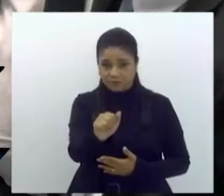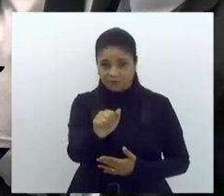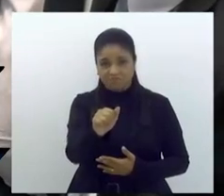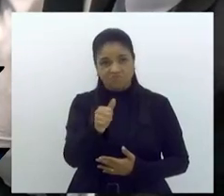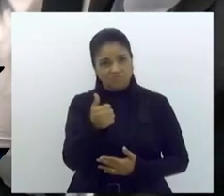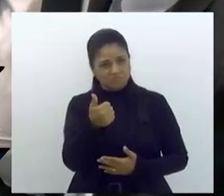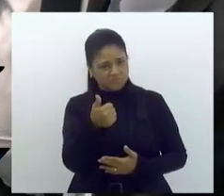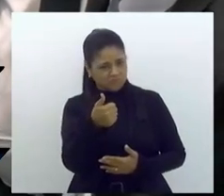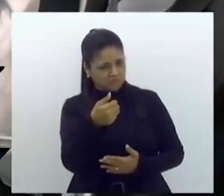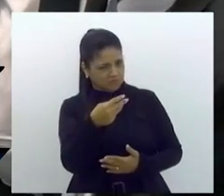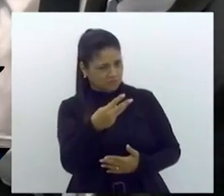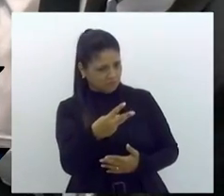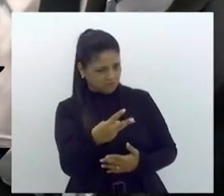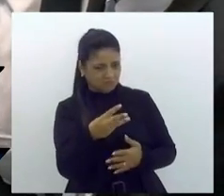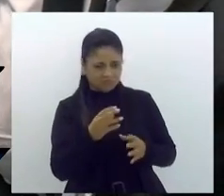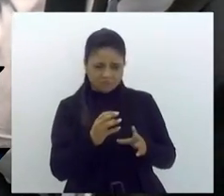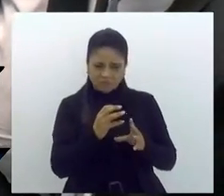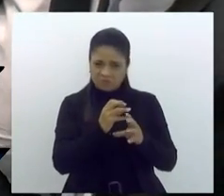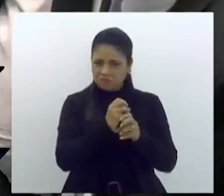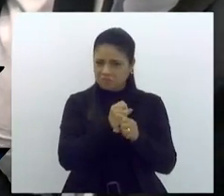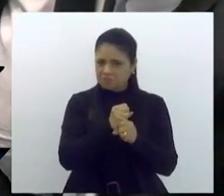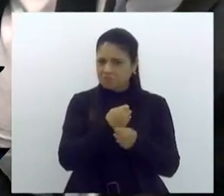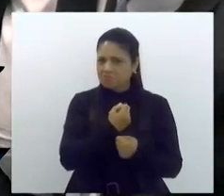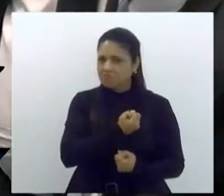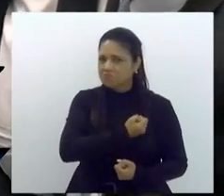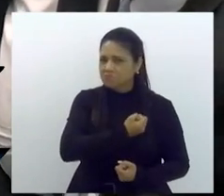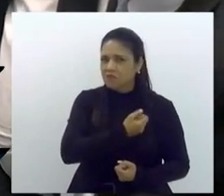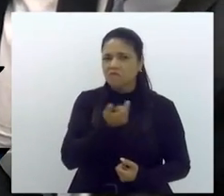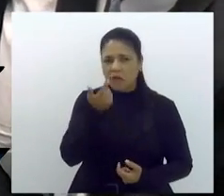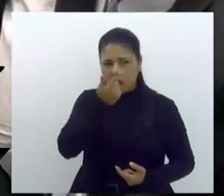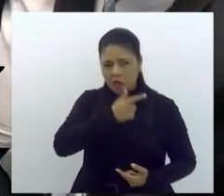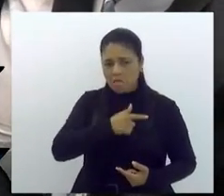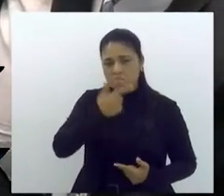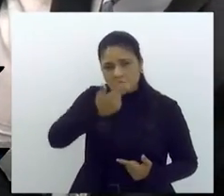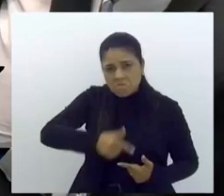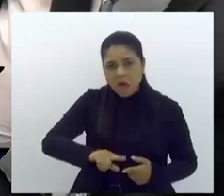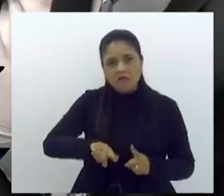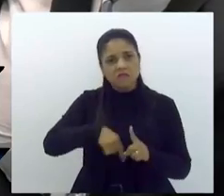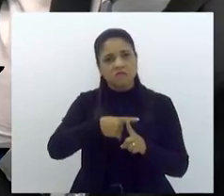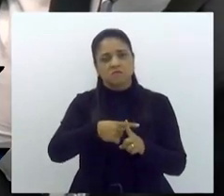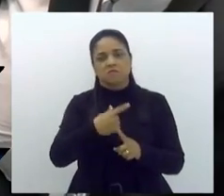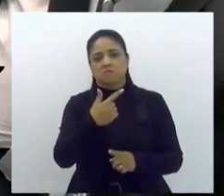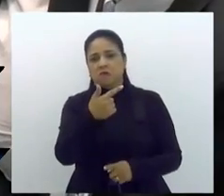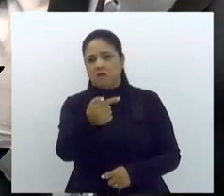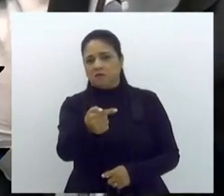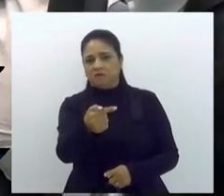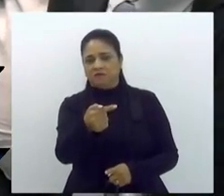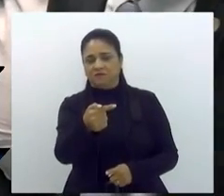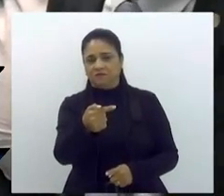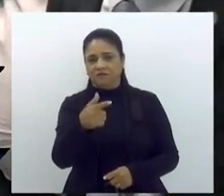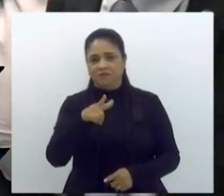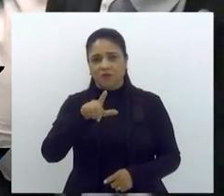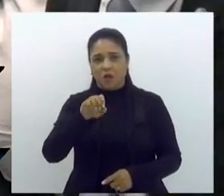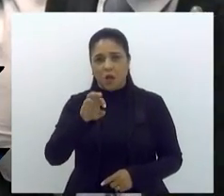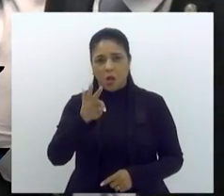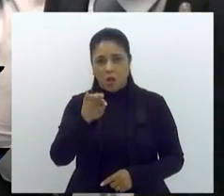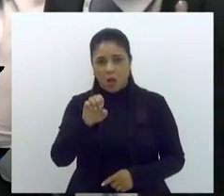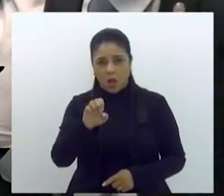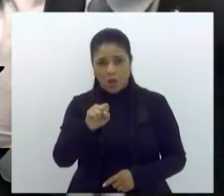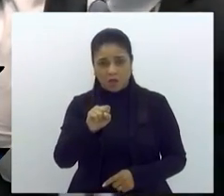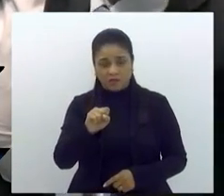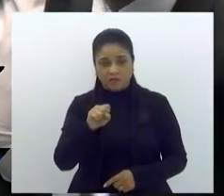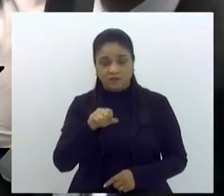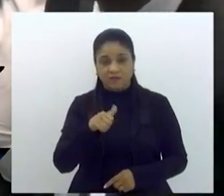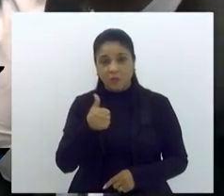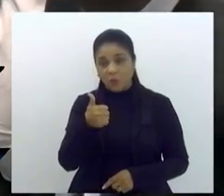o número do significativo Claro e ela vai ganhar os outros sete pode ter certeza desses 13 lotes são 15 milhões